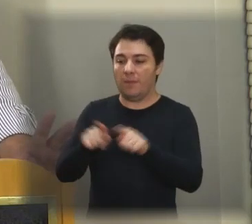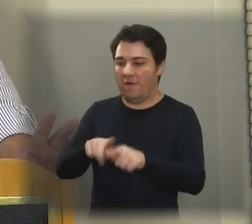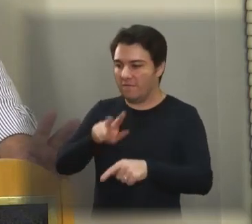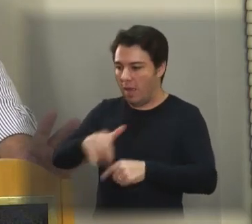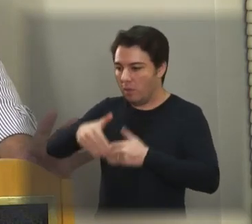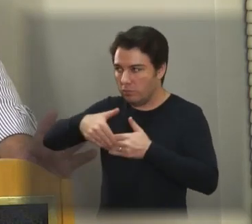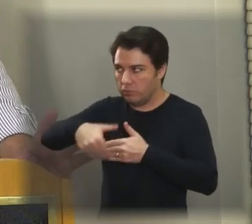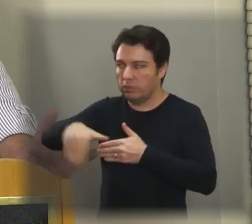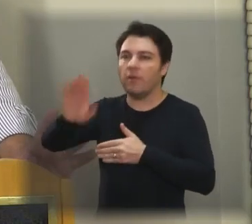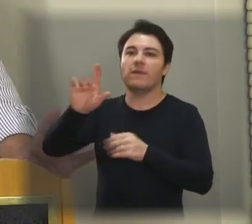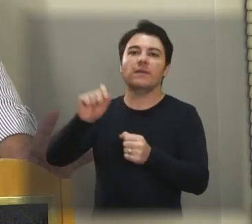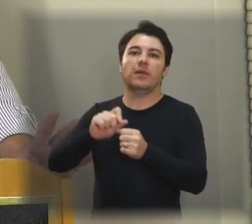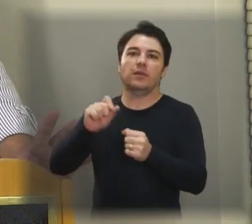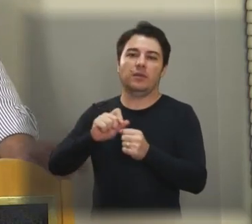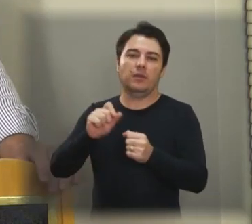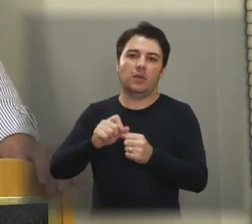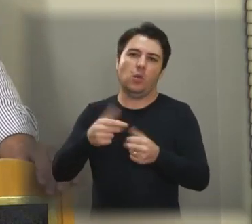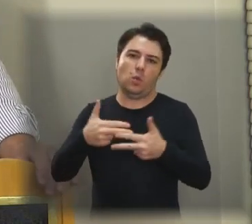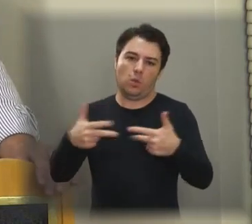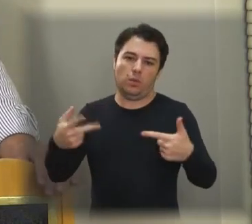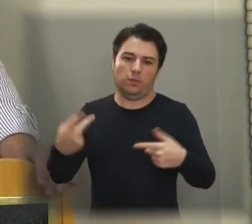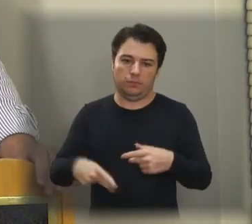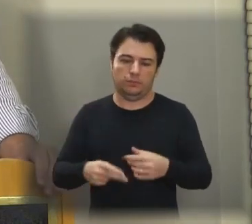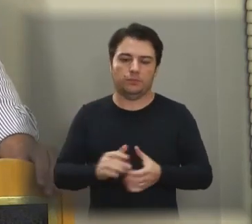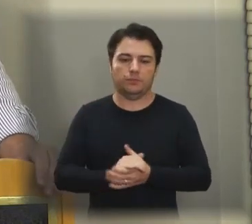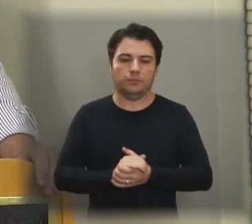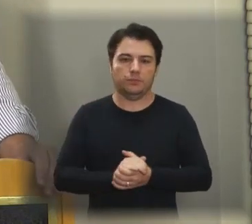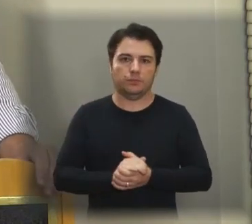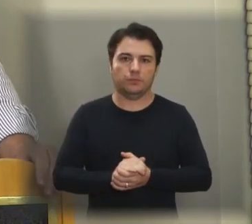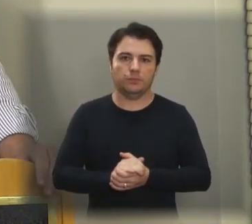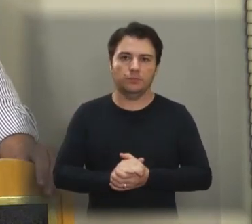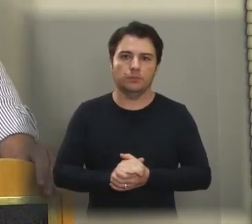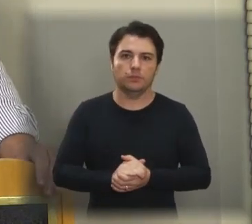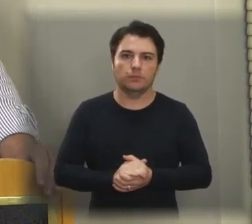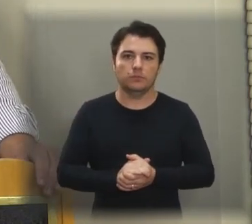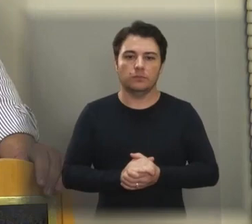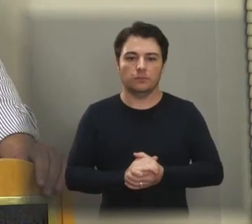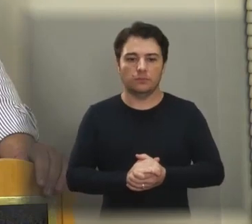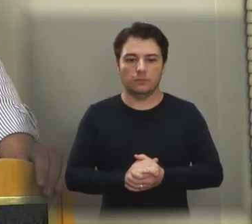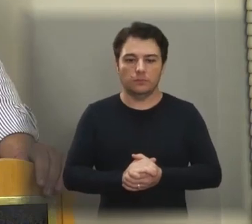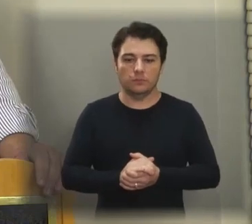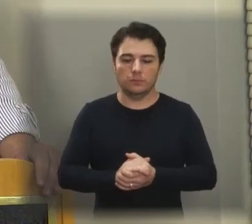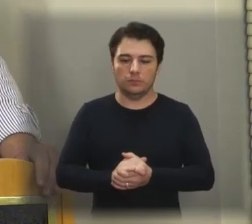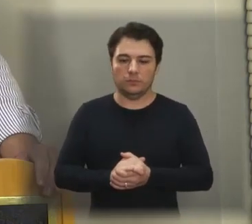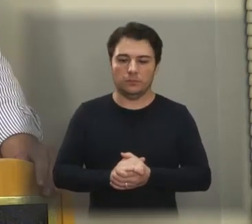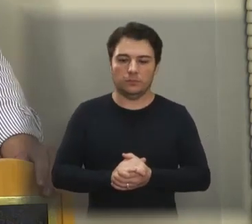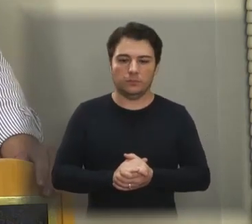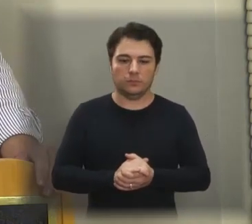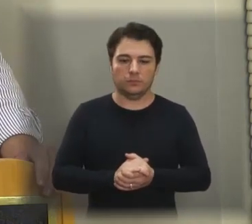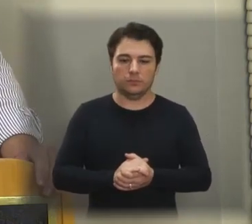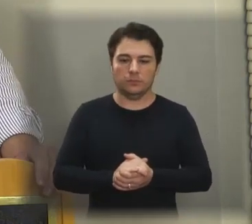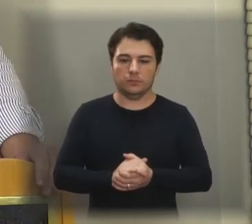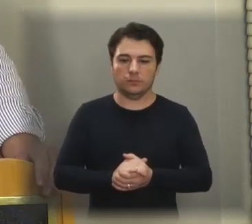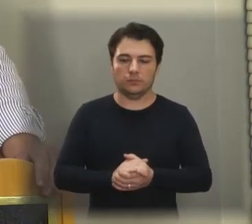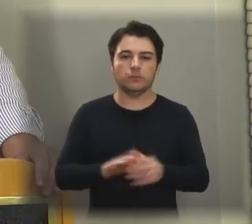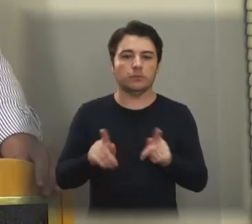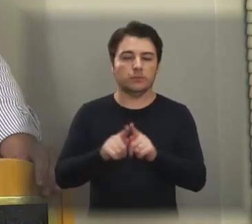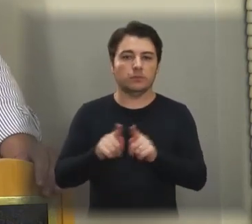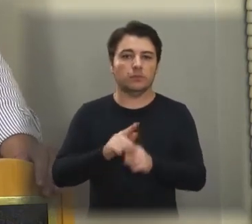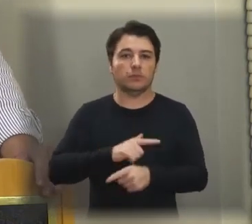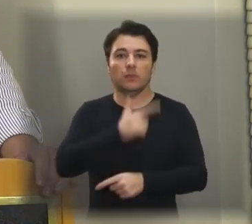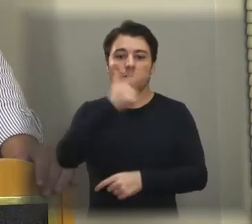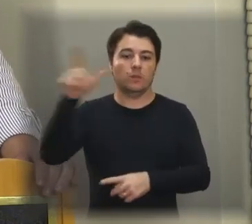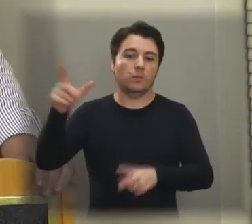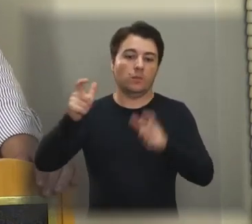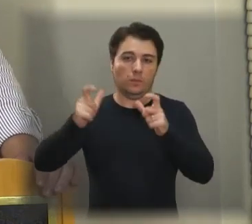continuar fazendo para evitar que as ocorrências continuem acontecendo pode passar favor agora é o beck tá é outro